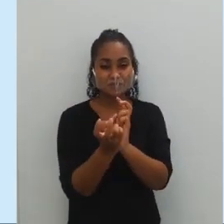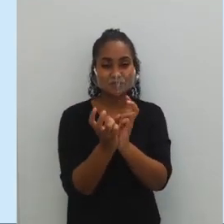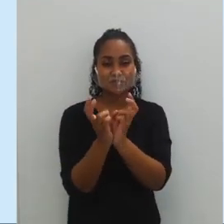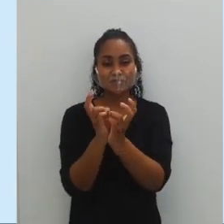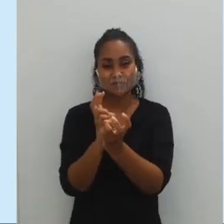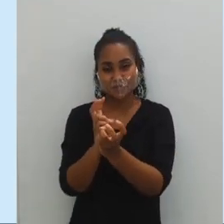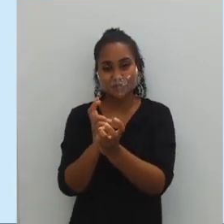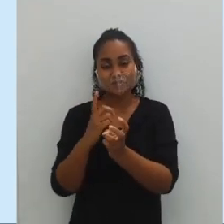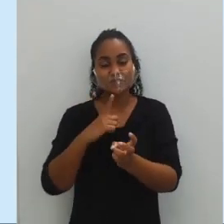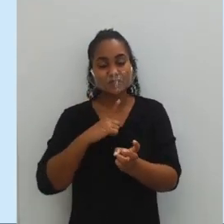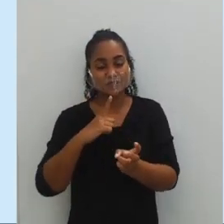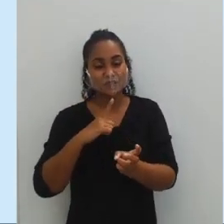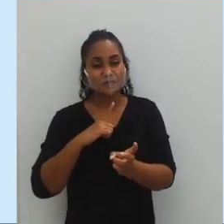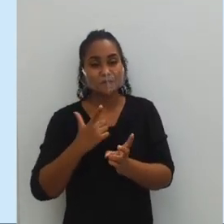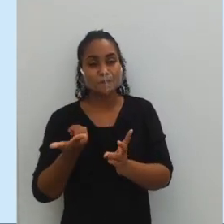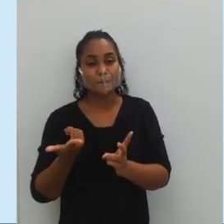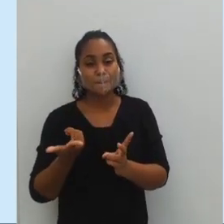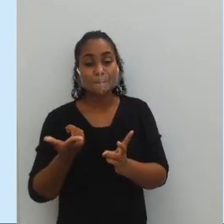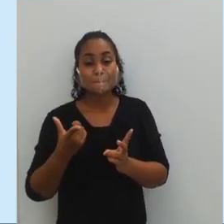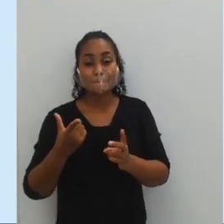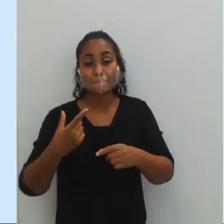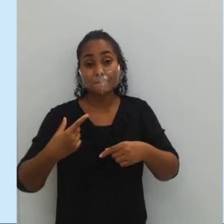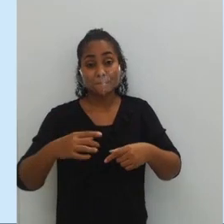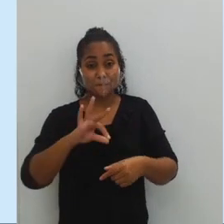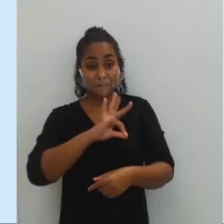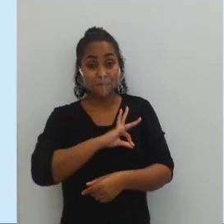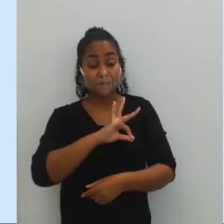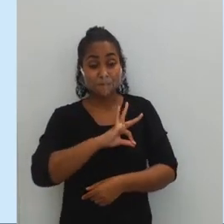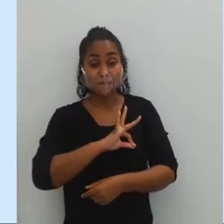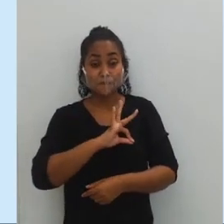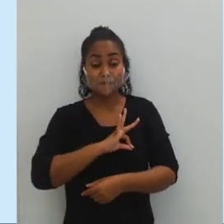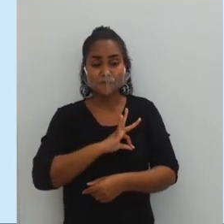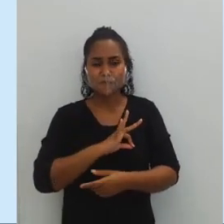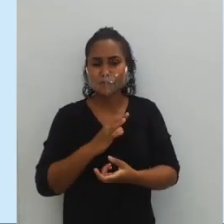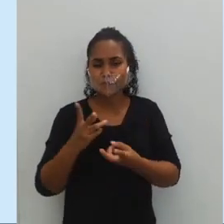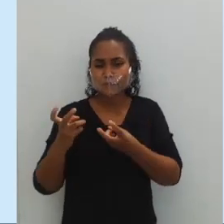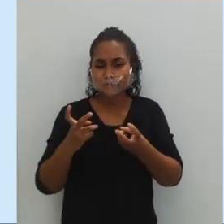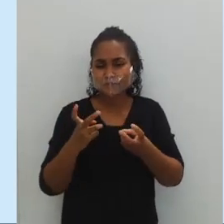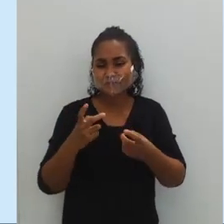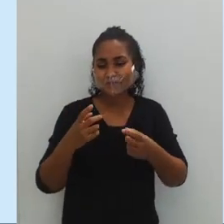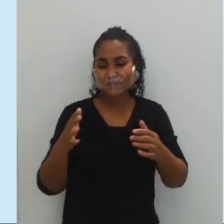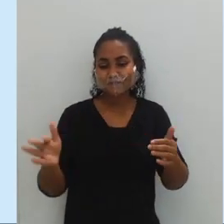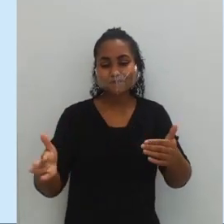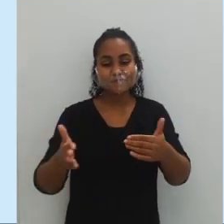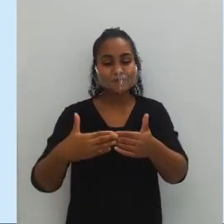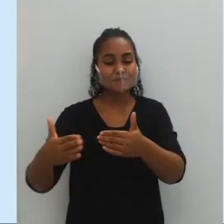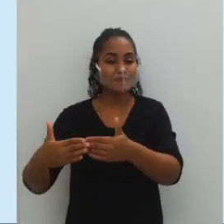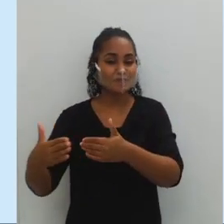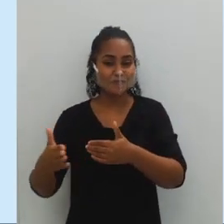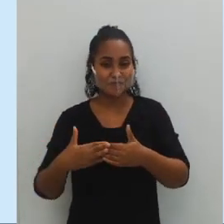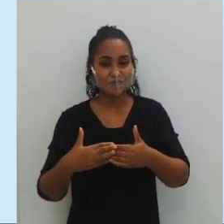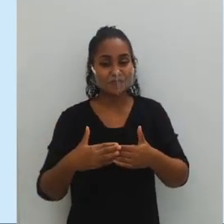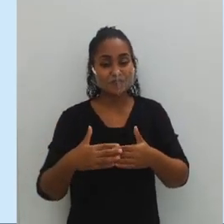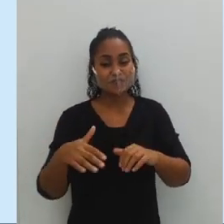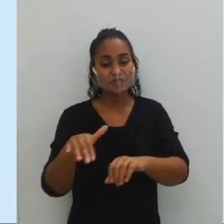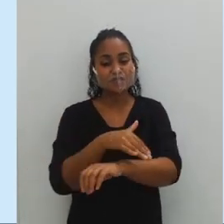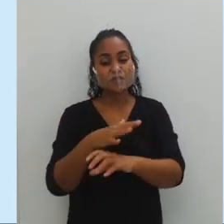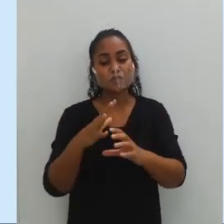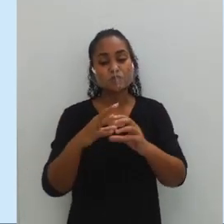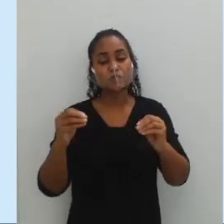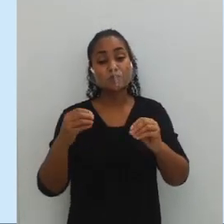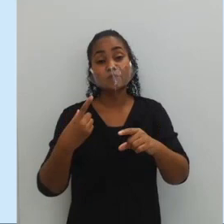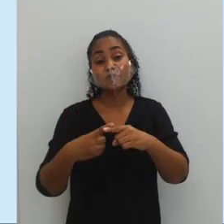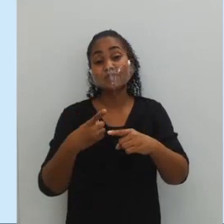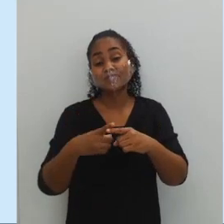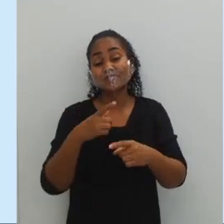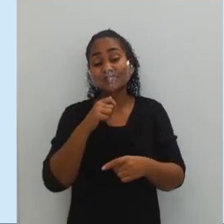vezes a questão das polícias, né, vinham e terminavam com a prática da capoeira na rua,